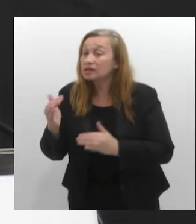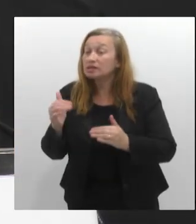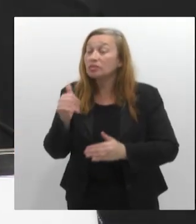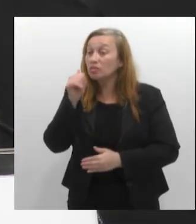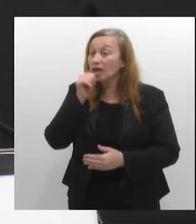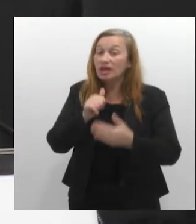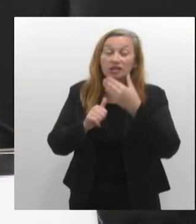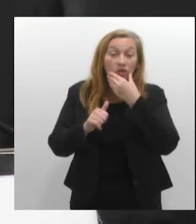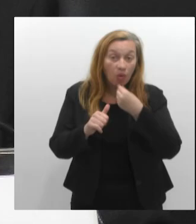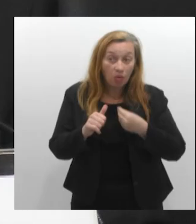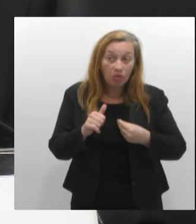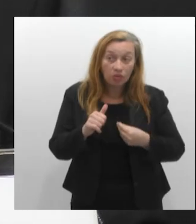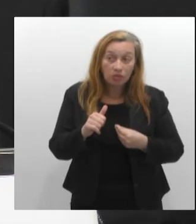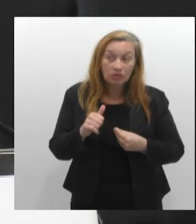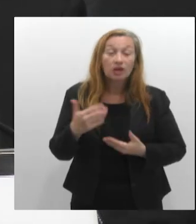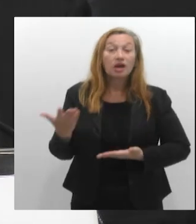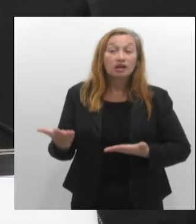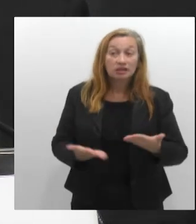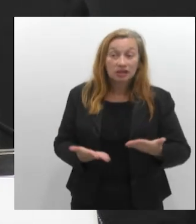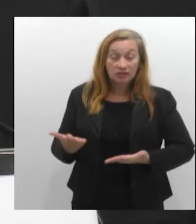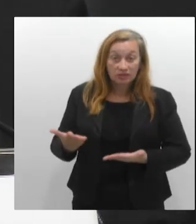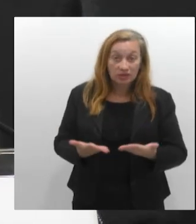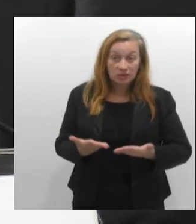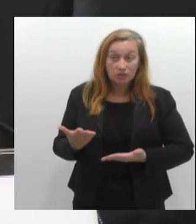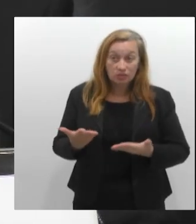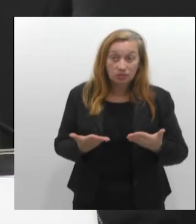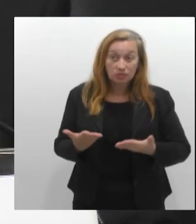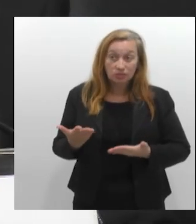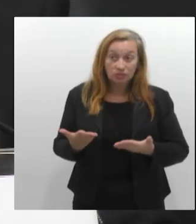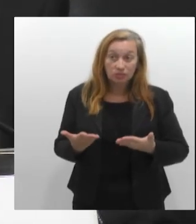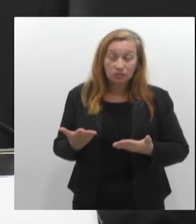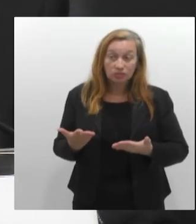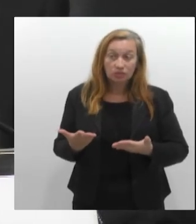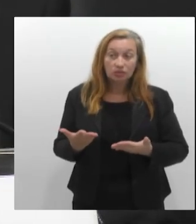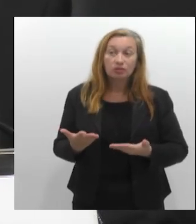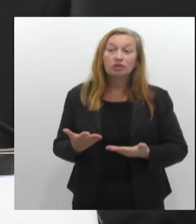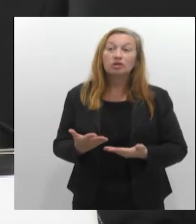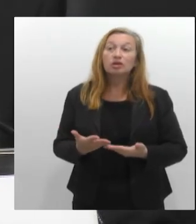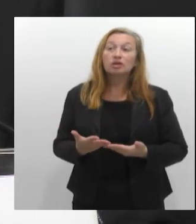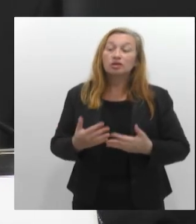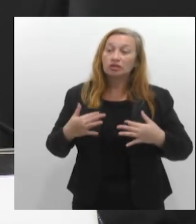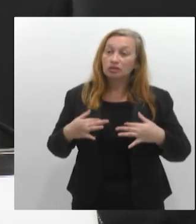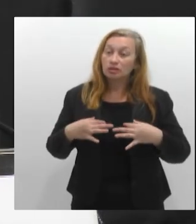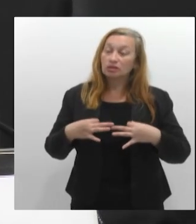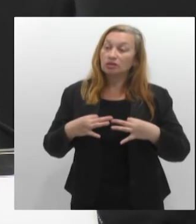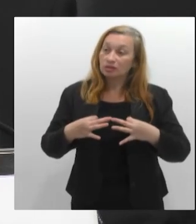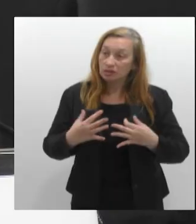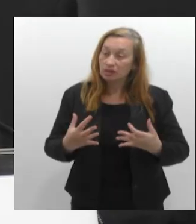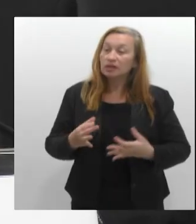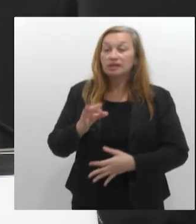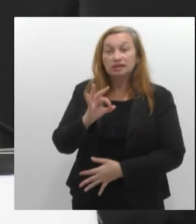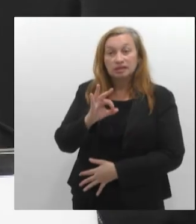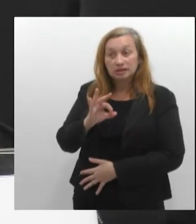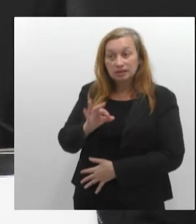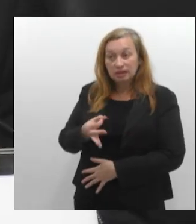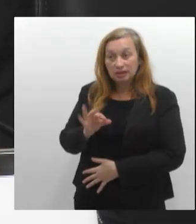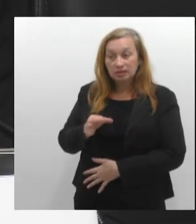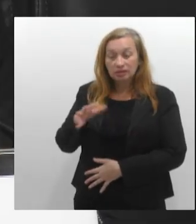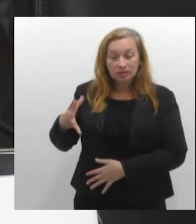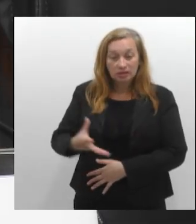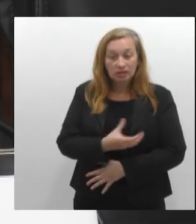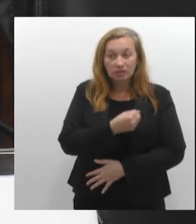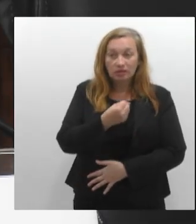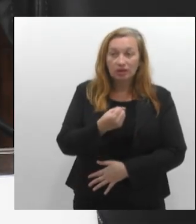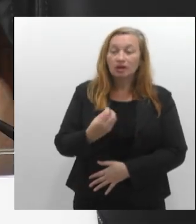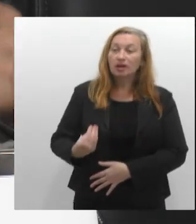homens e mulheres que a serviço desta prelazia se colocaram à disposição para literalmente salvar